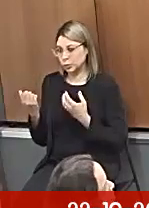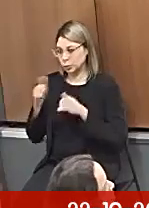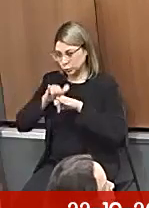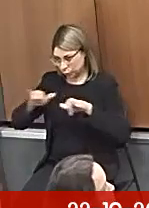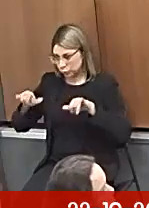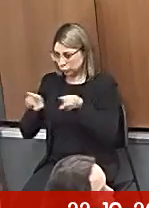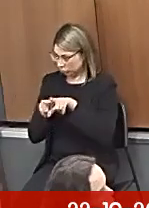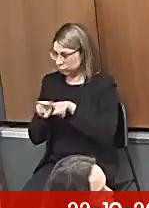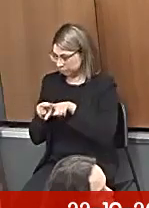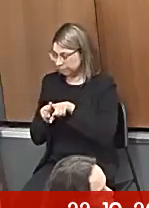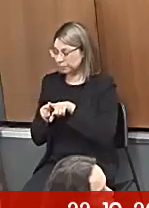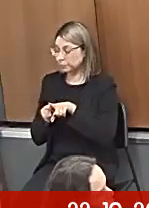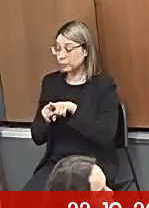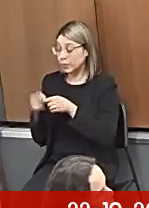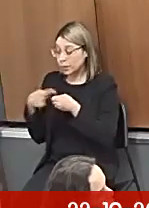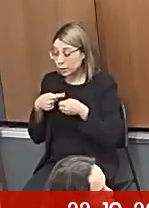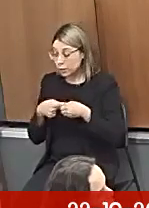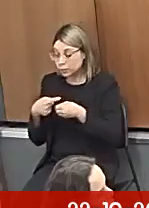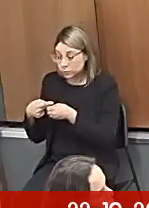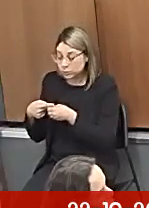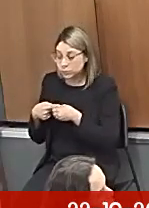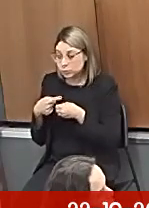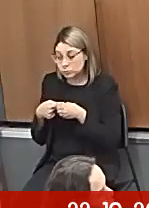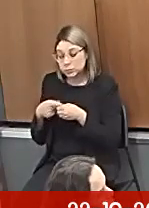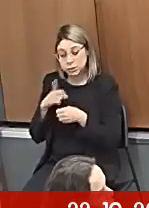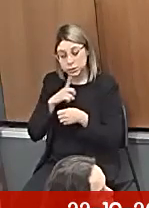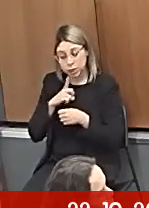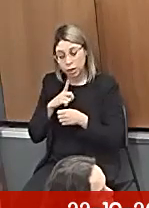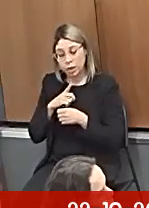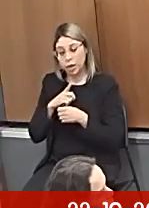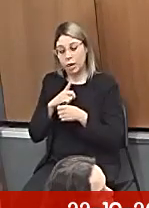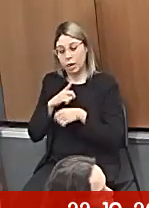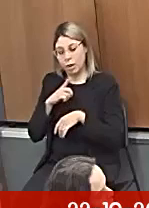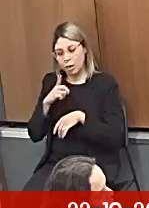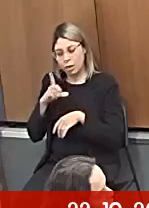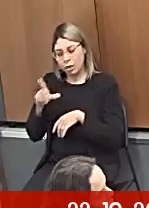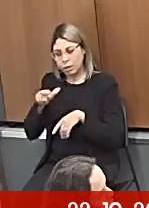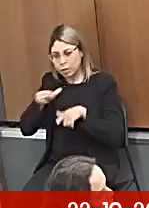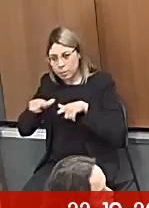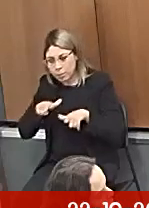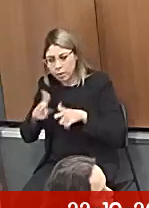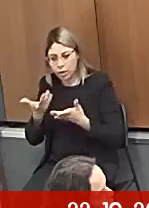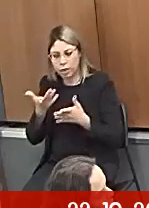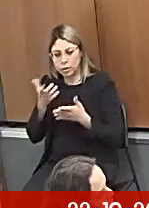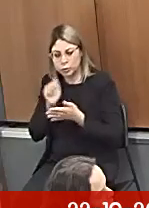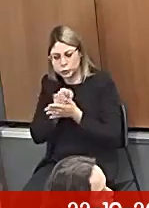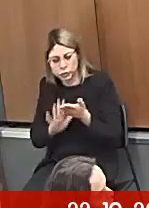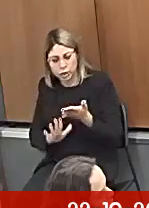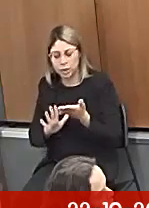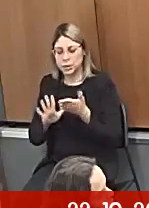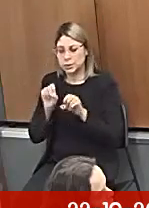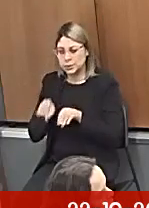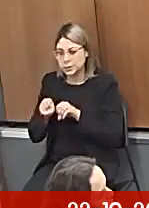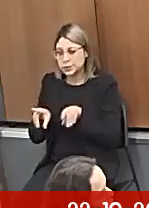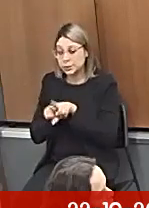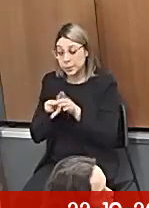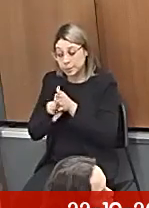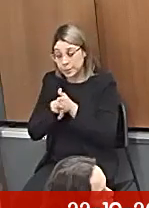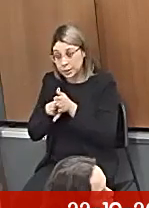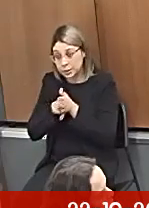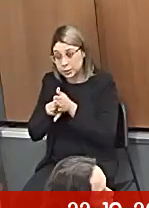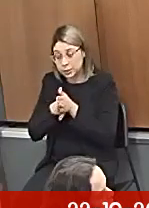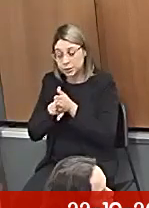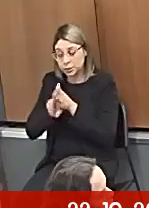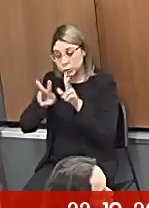divulgar isso, os municípios a desenvolverem atividades de ensino e pesquisa, no nosso caso, ensino e pesquisa